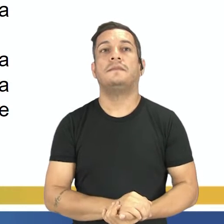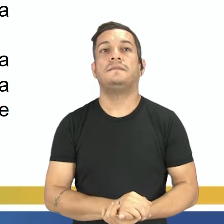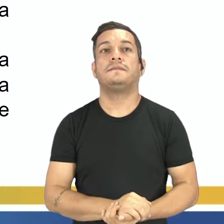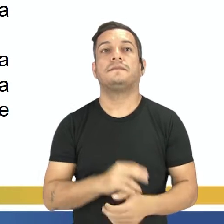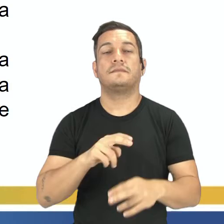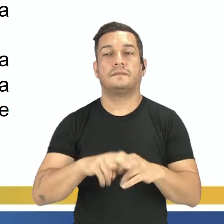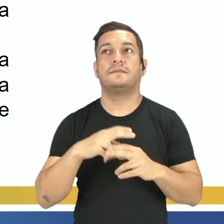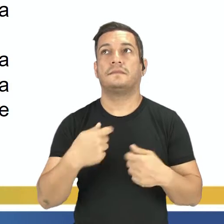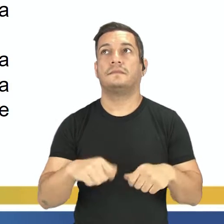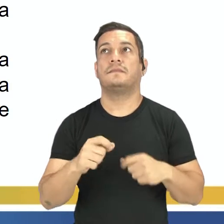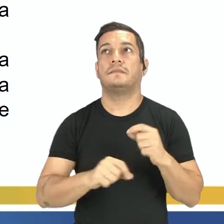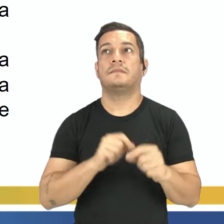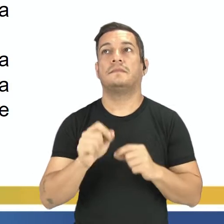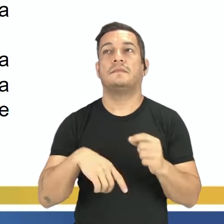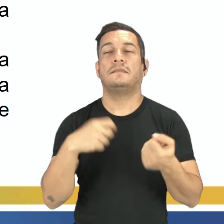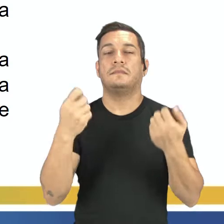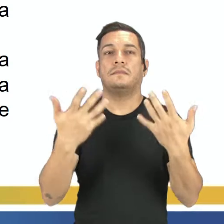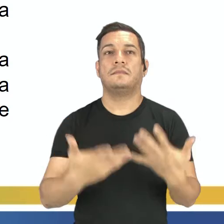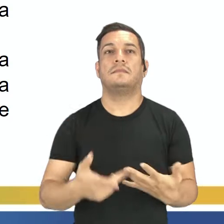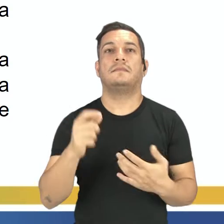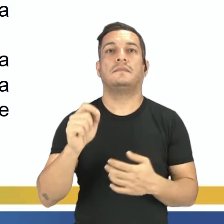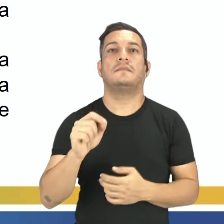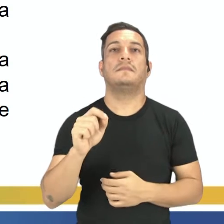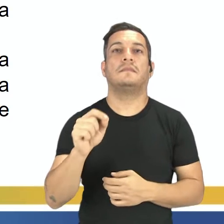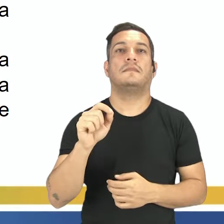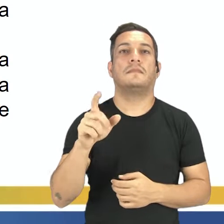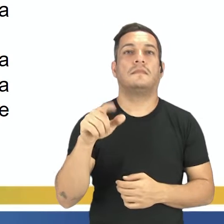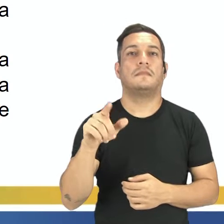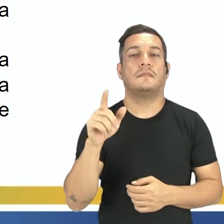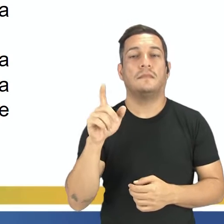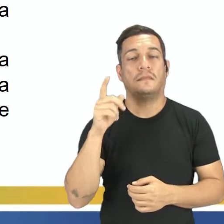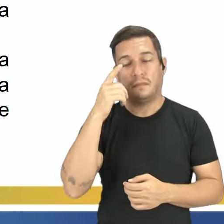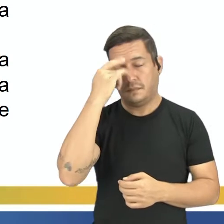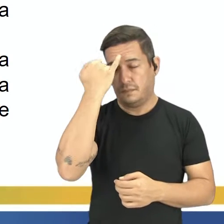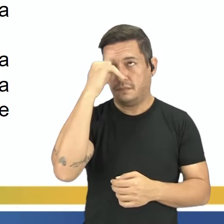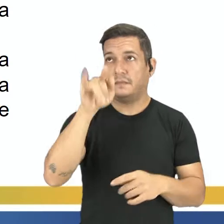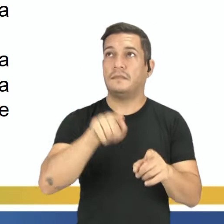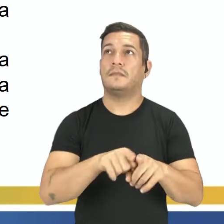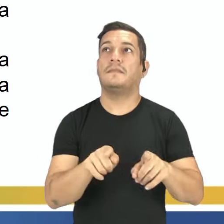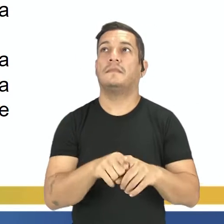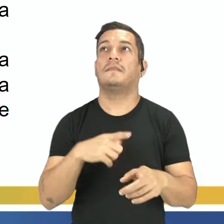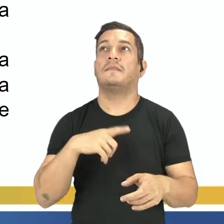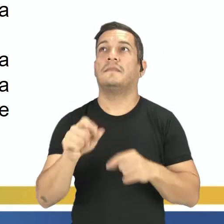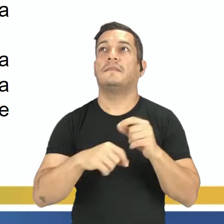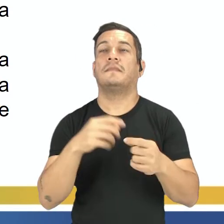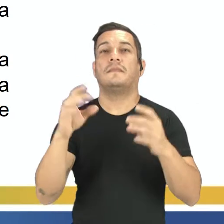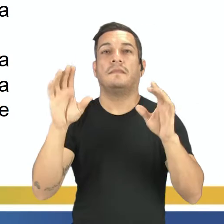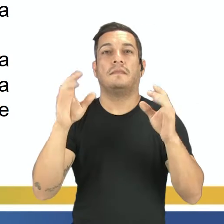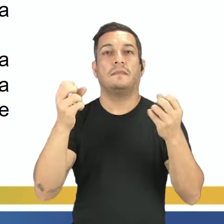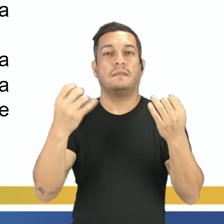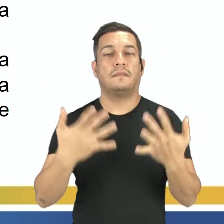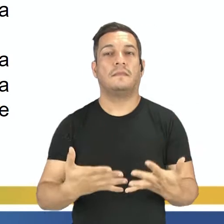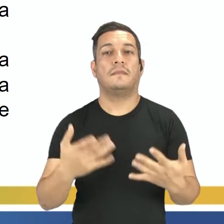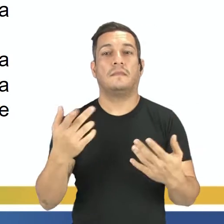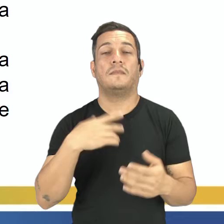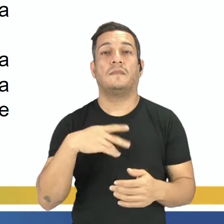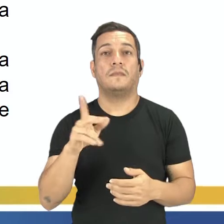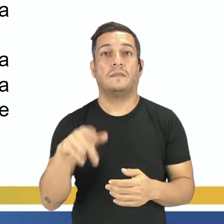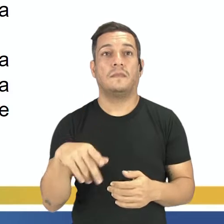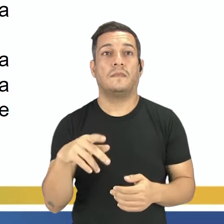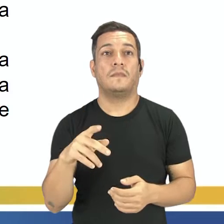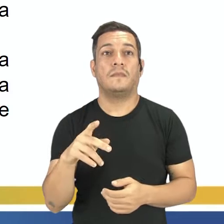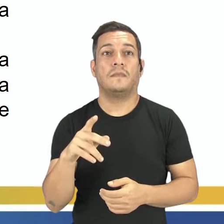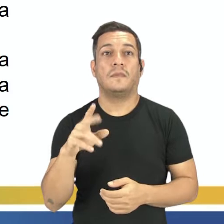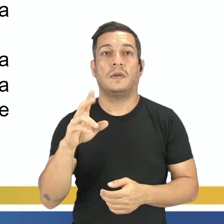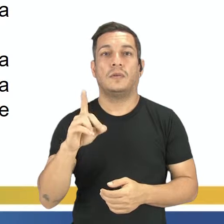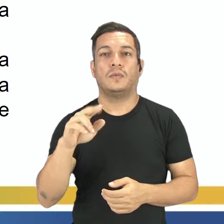isso que você precisa explicar e expor essas ideias muito bem, tá? Por isso que nós temos essa definição ali, ó. Daí a sua dupla natureza,